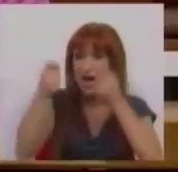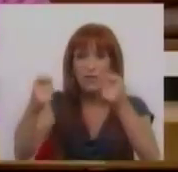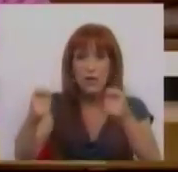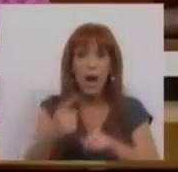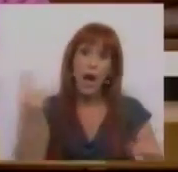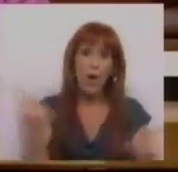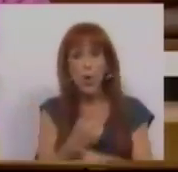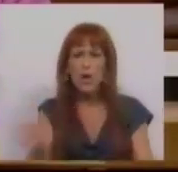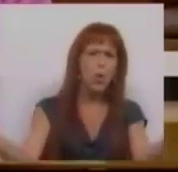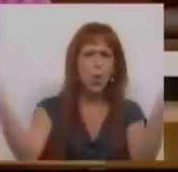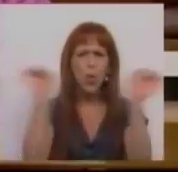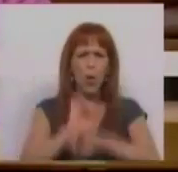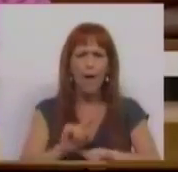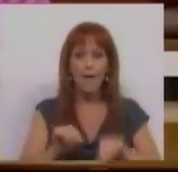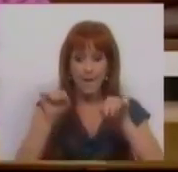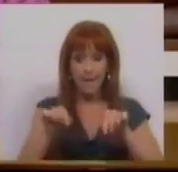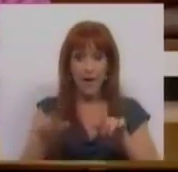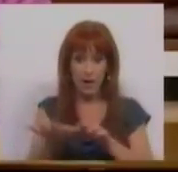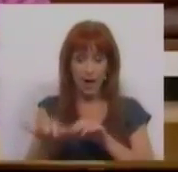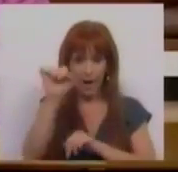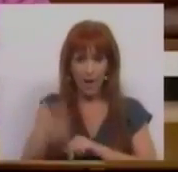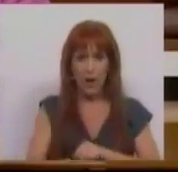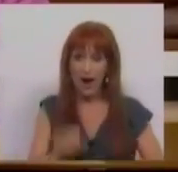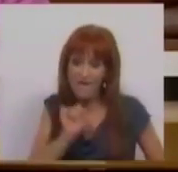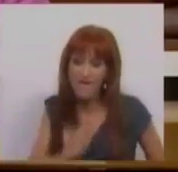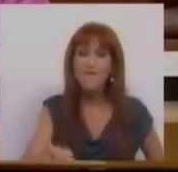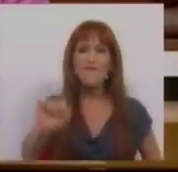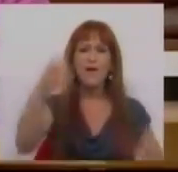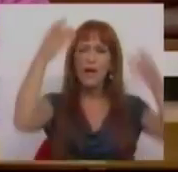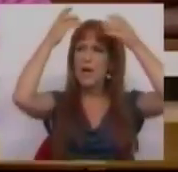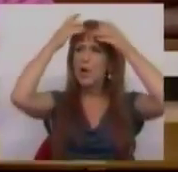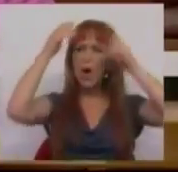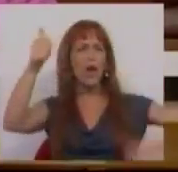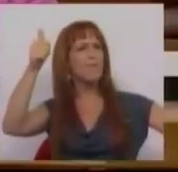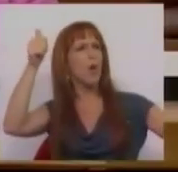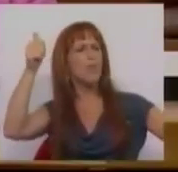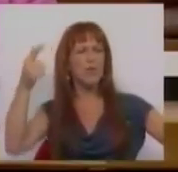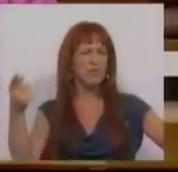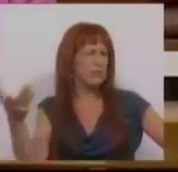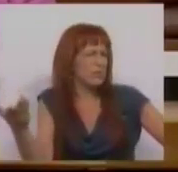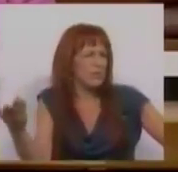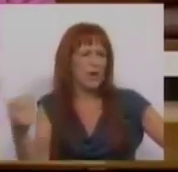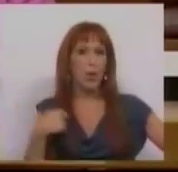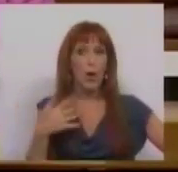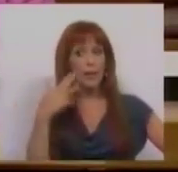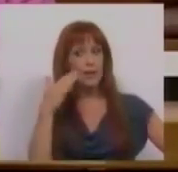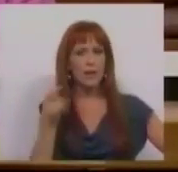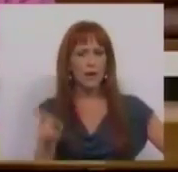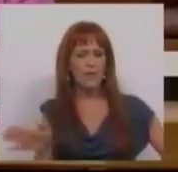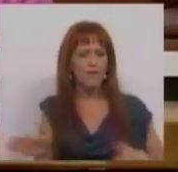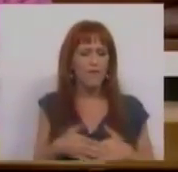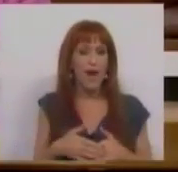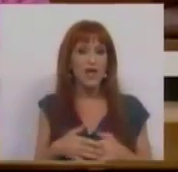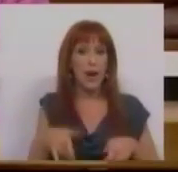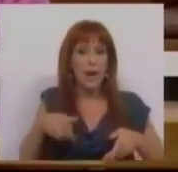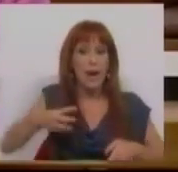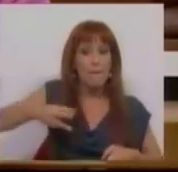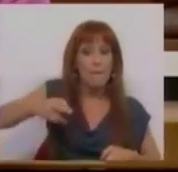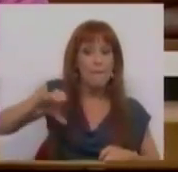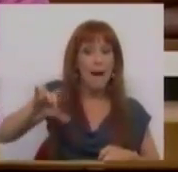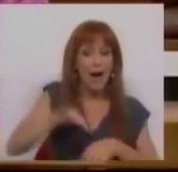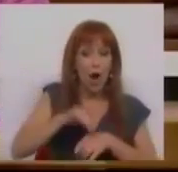é coisa que não houve. Neste capítulo, a sua coroa de glória é ter tentado fechar a Alfredo da